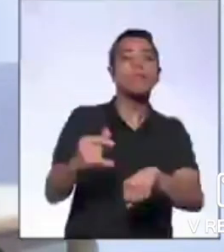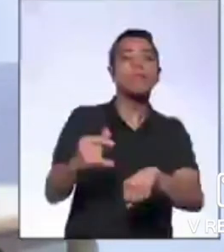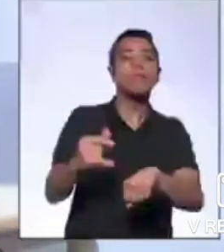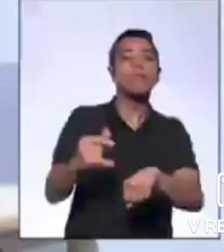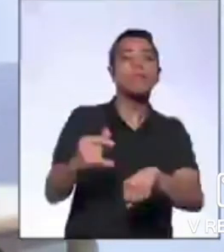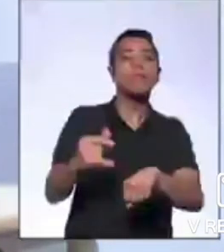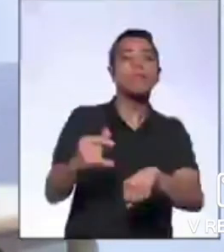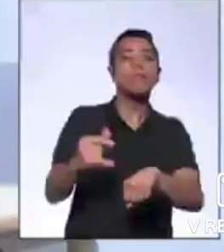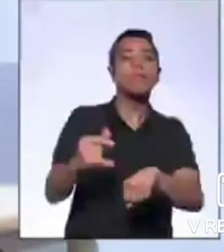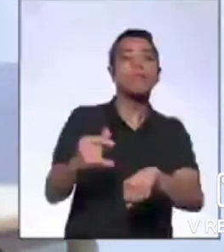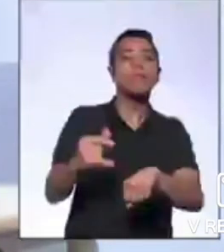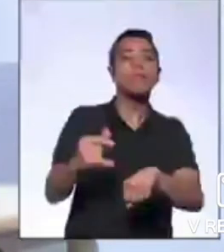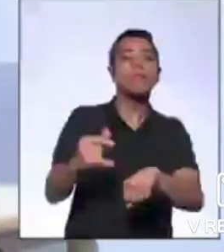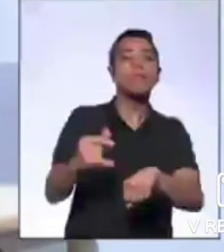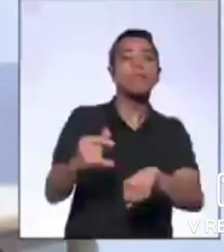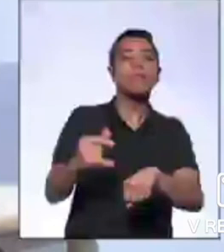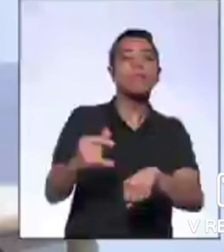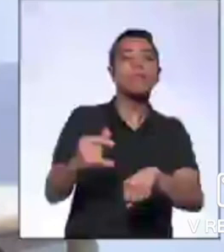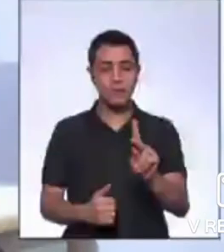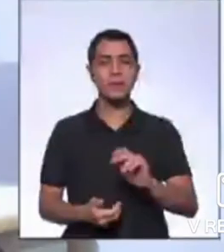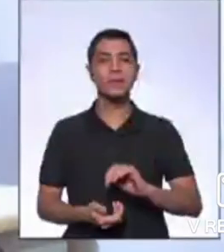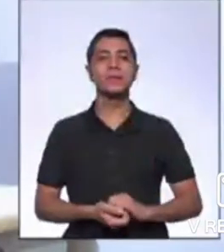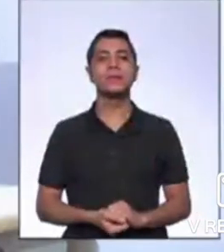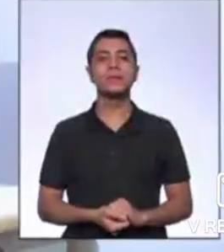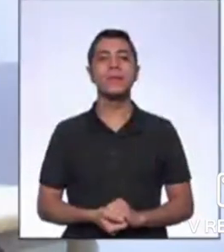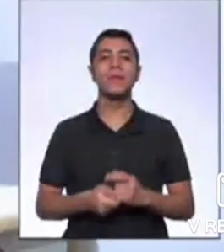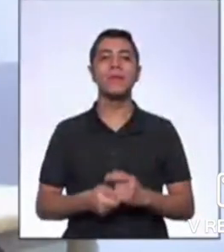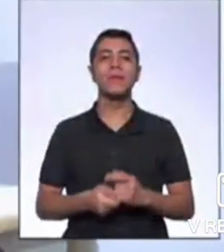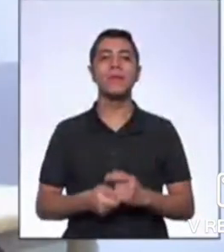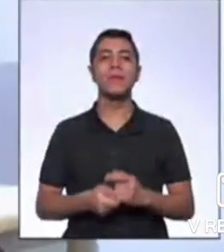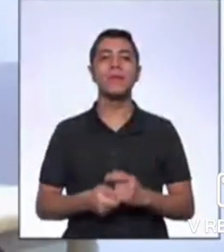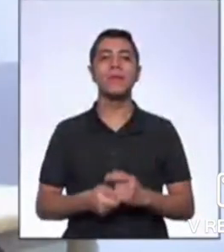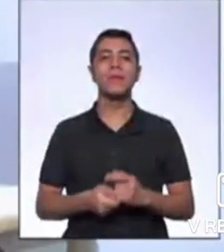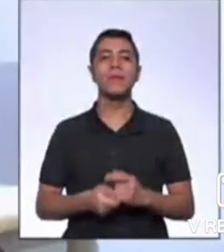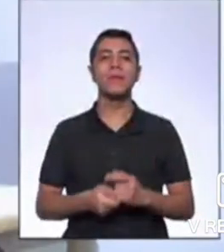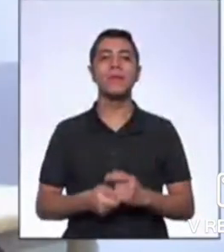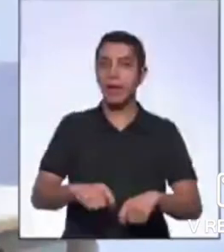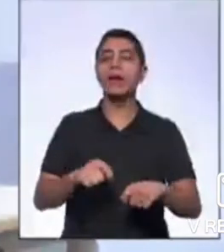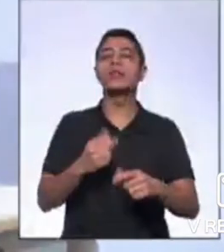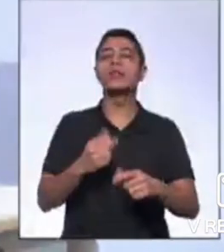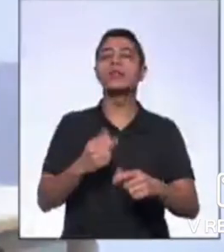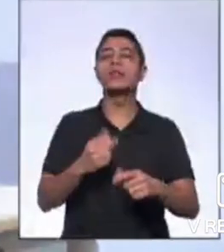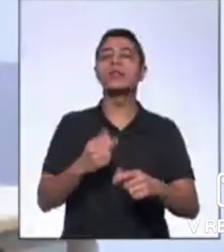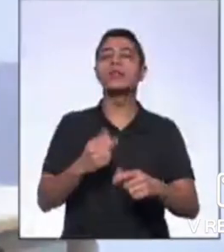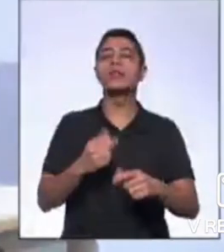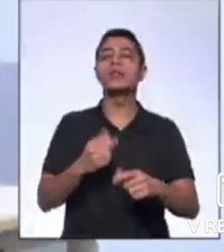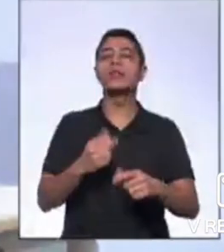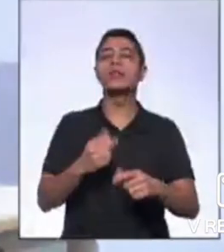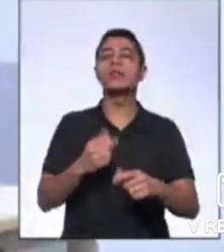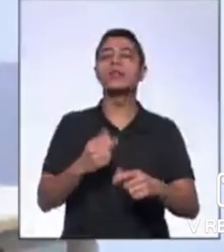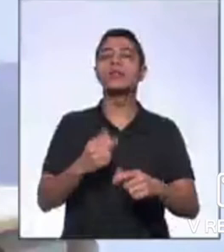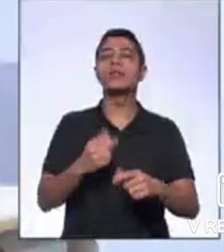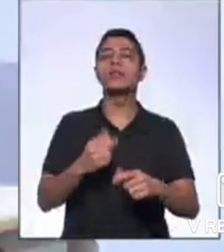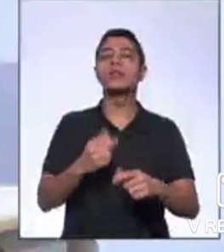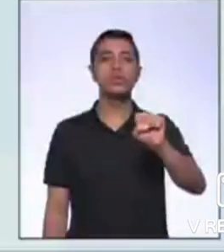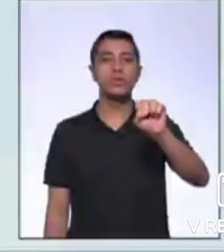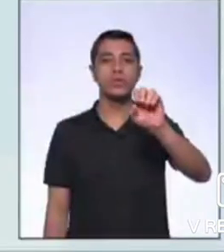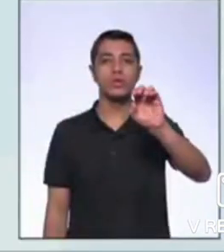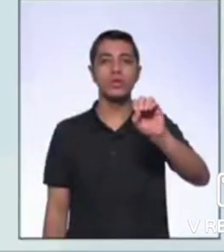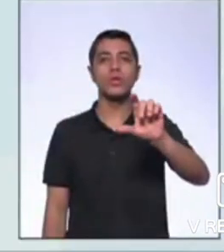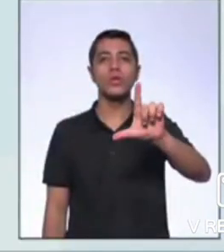do ferro da escória, né? Na sequência, nós vamos ter aqui também que é a solubilidade que nós falamos, né? O que, que é solubilidade? Muitos aqui falaram